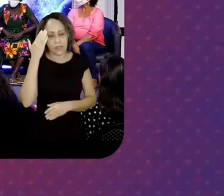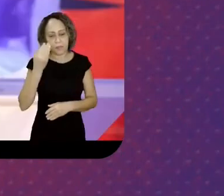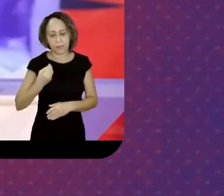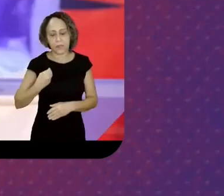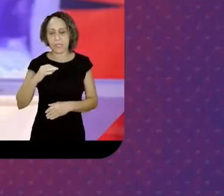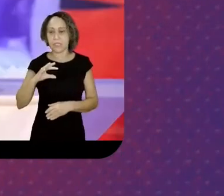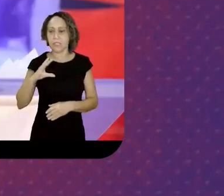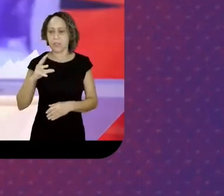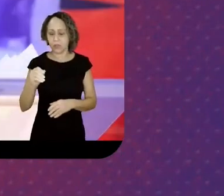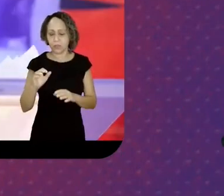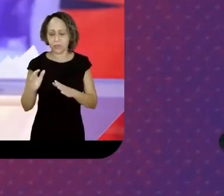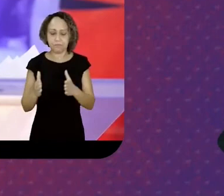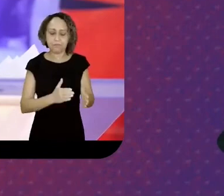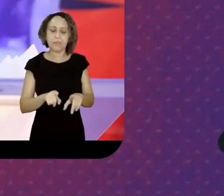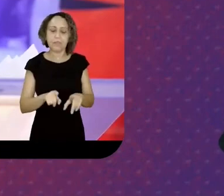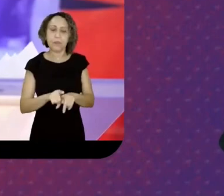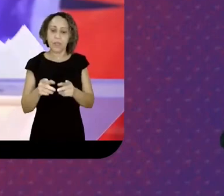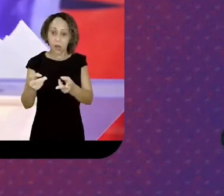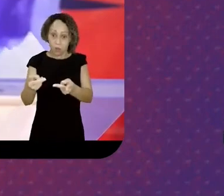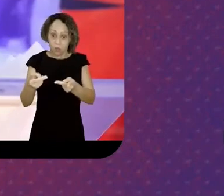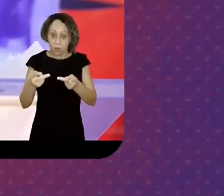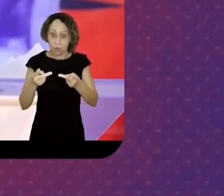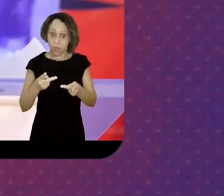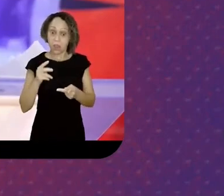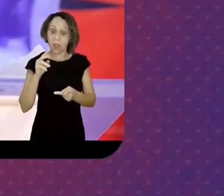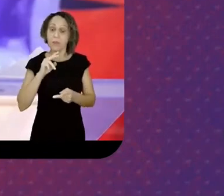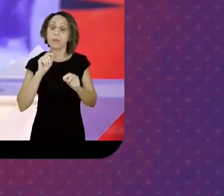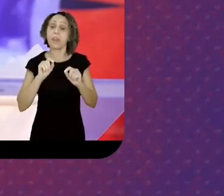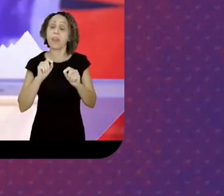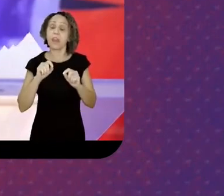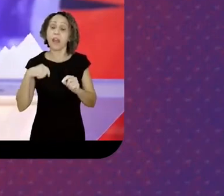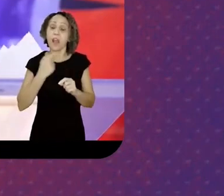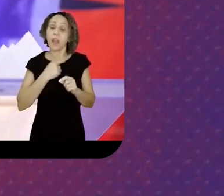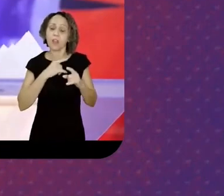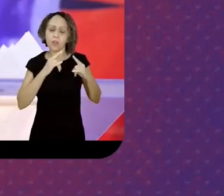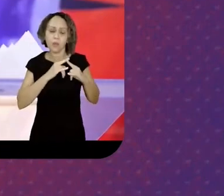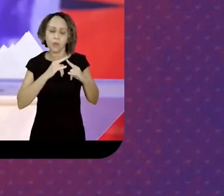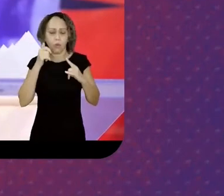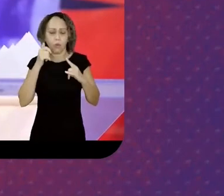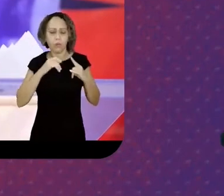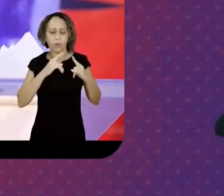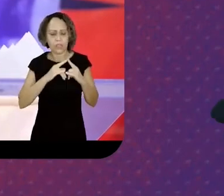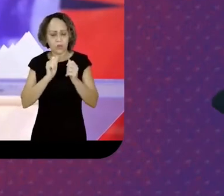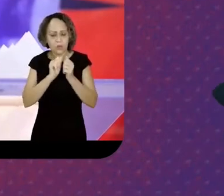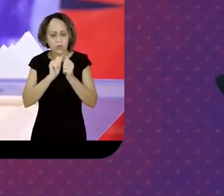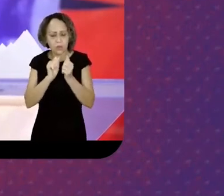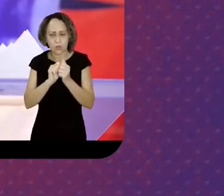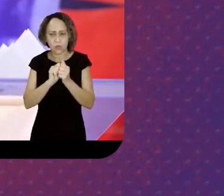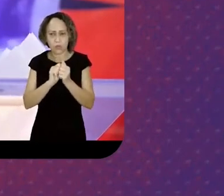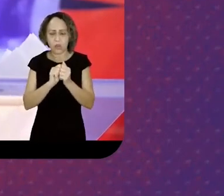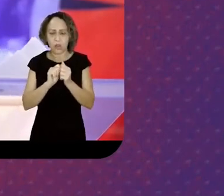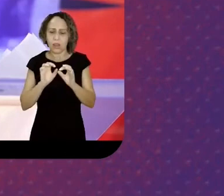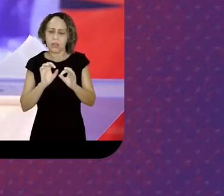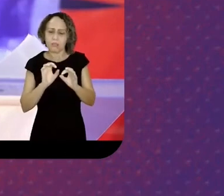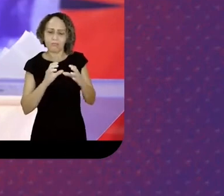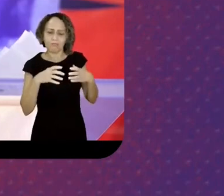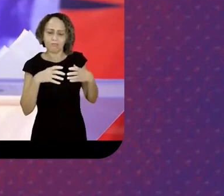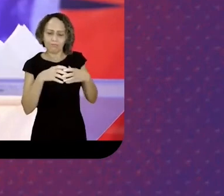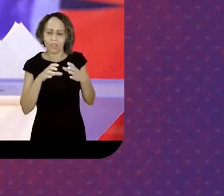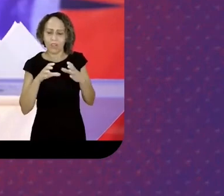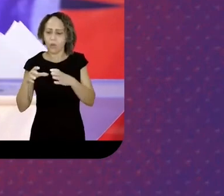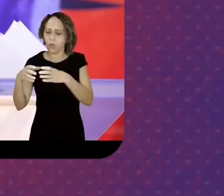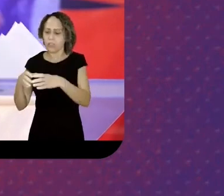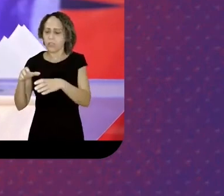as organizações que simbolicamente, que são duas organizações muito importantes, e eu agradeço muito a presença